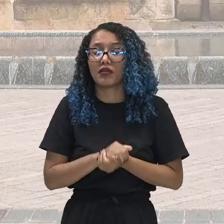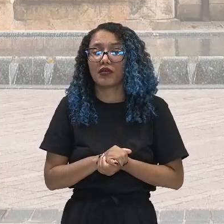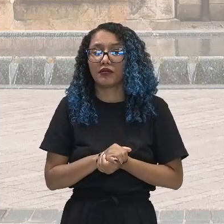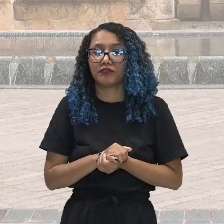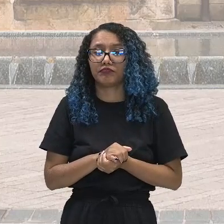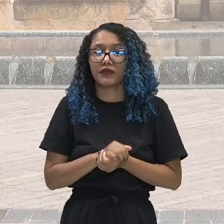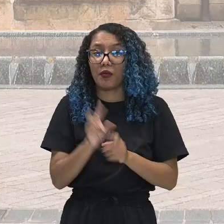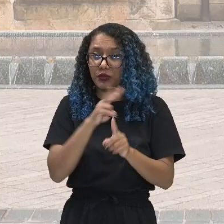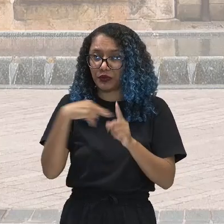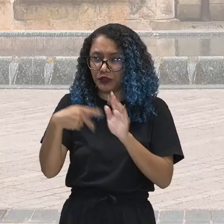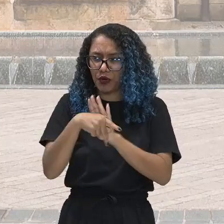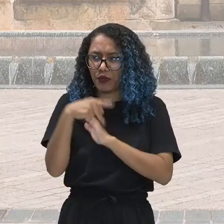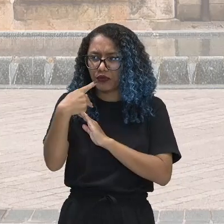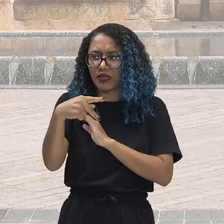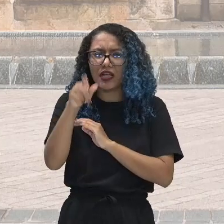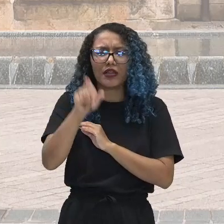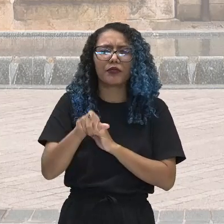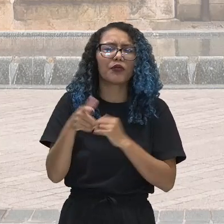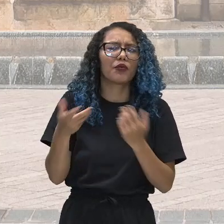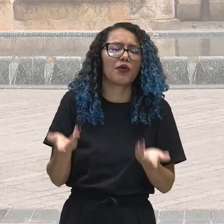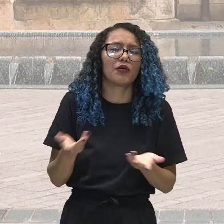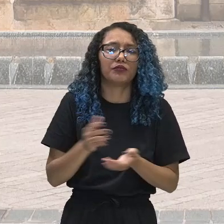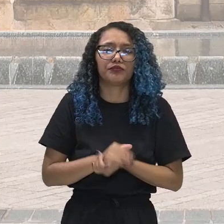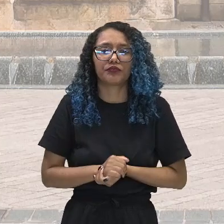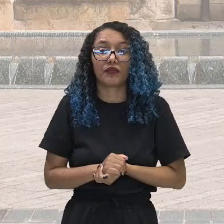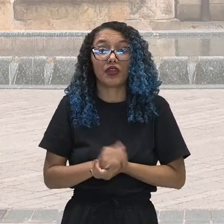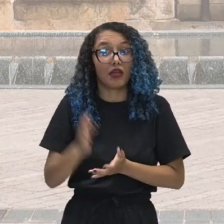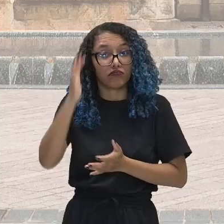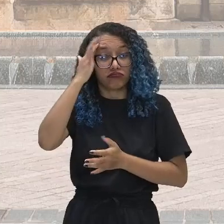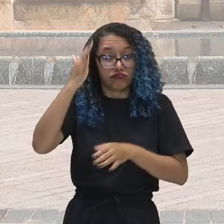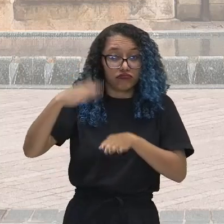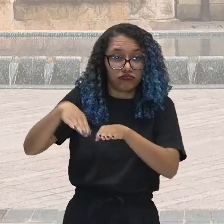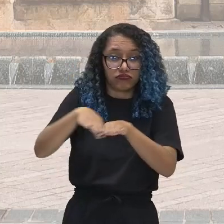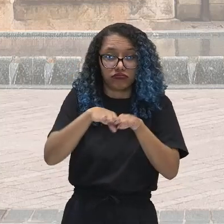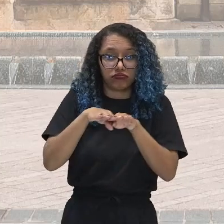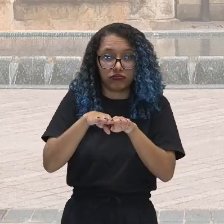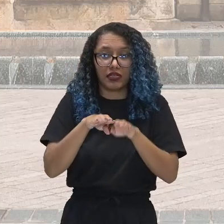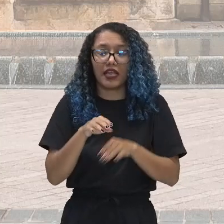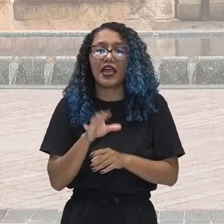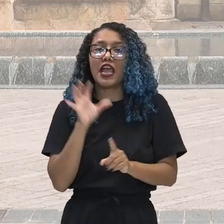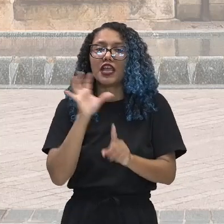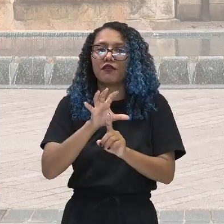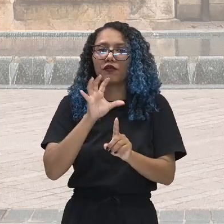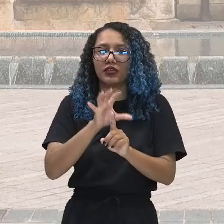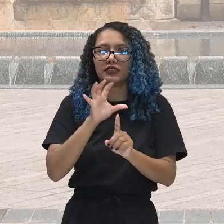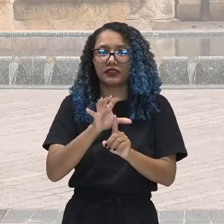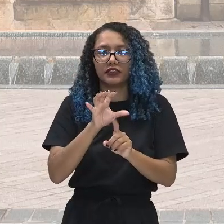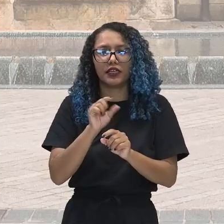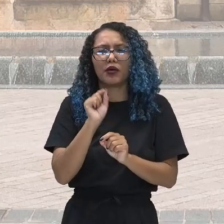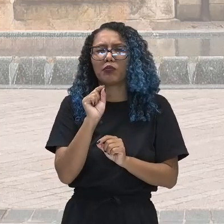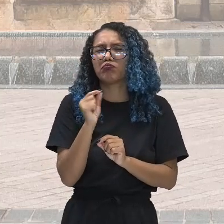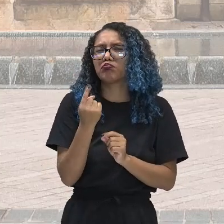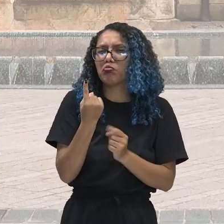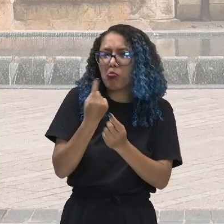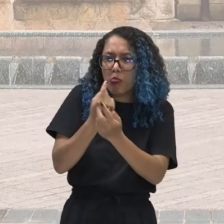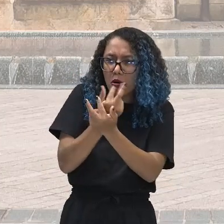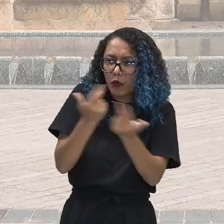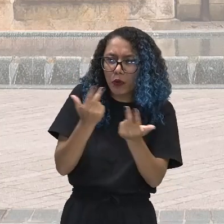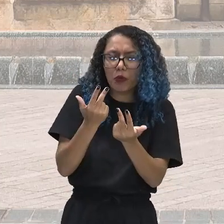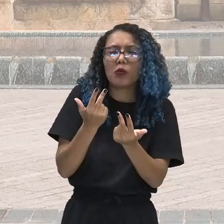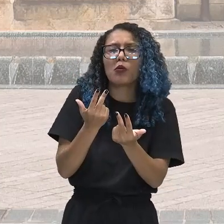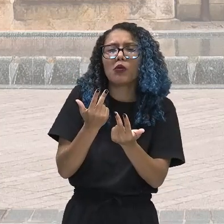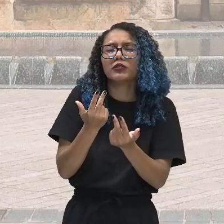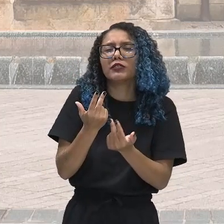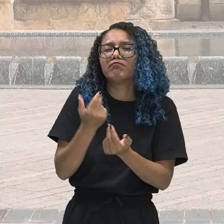consciência coletiva vai determinar um conceito que é chave, que é fundamental em